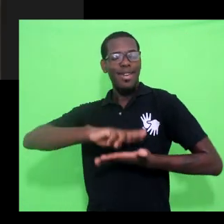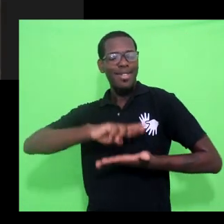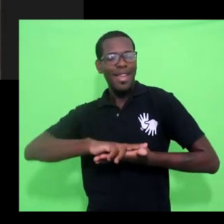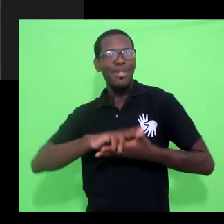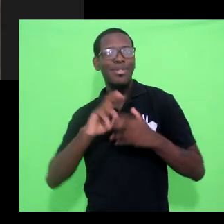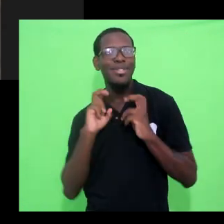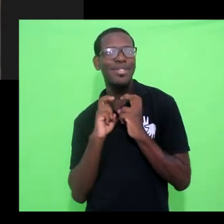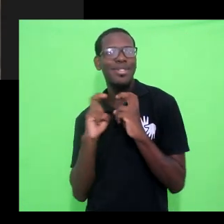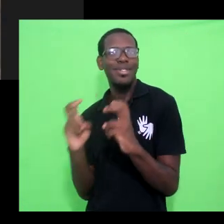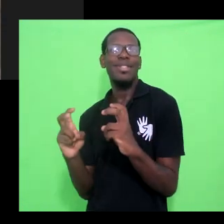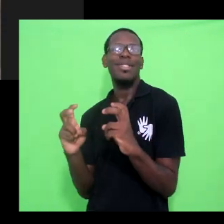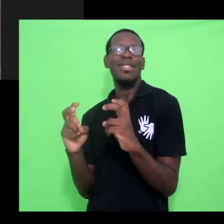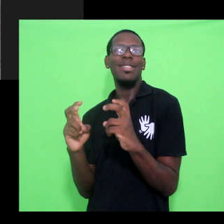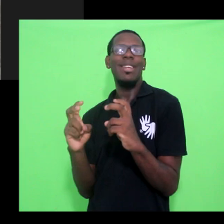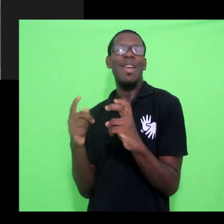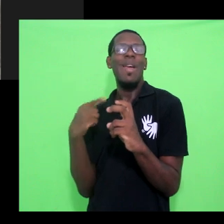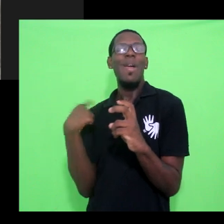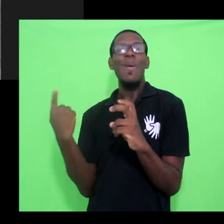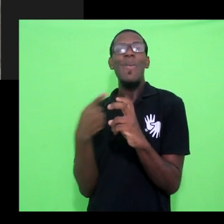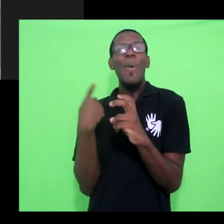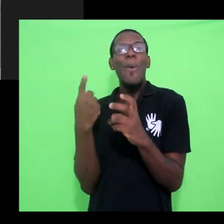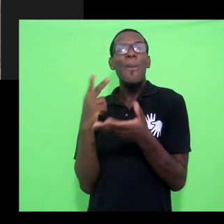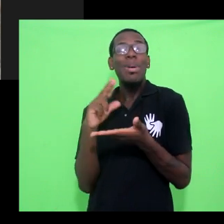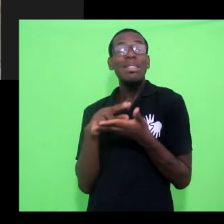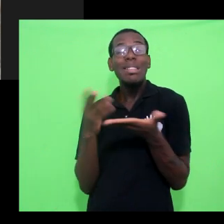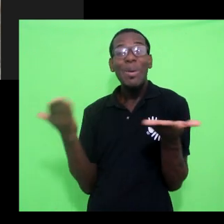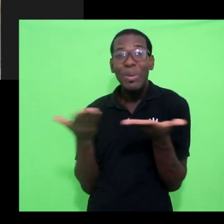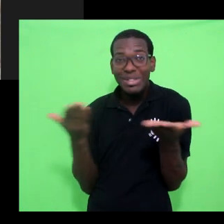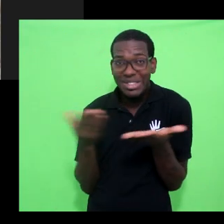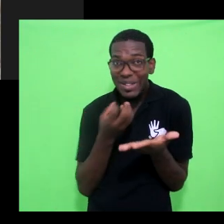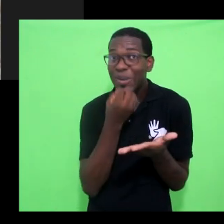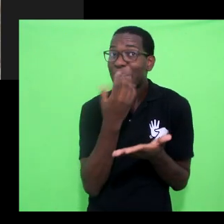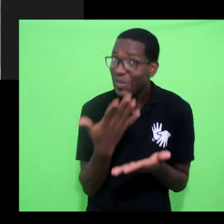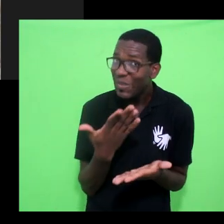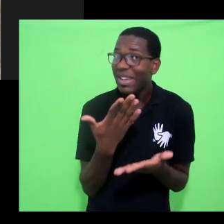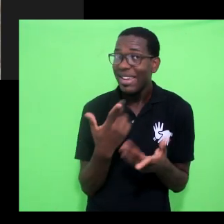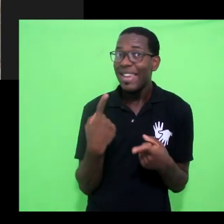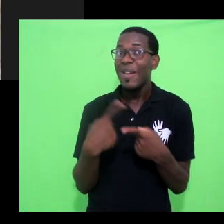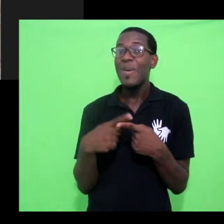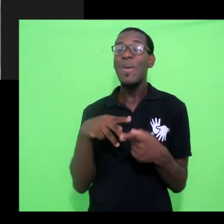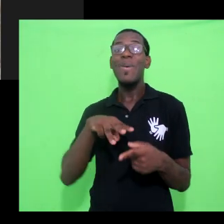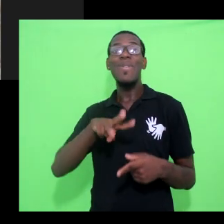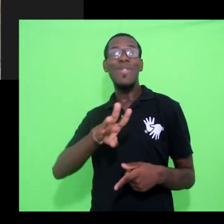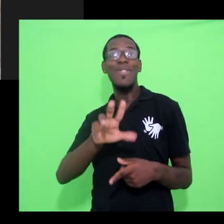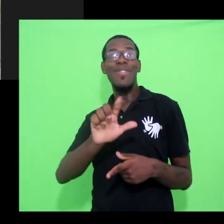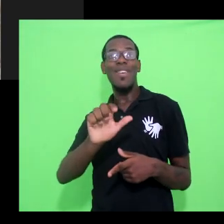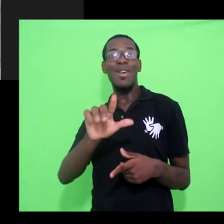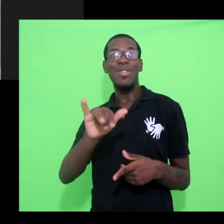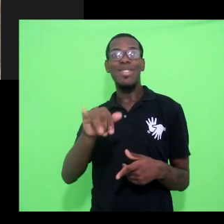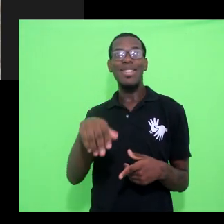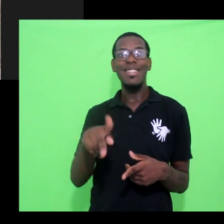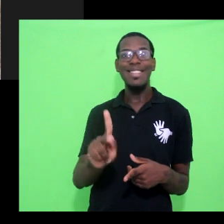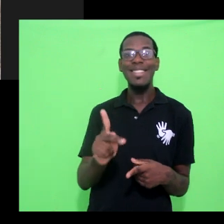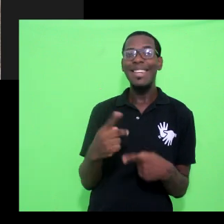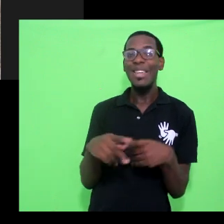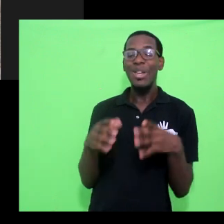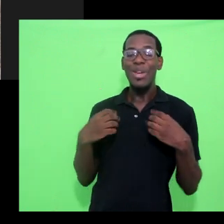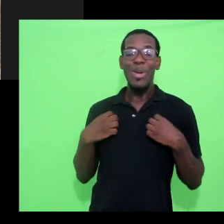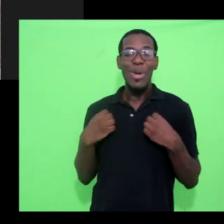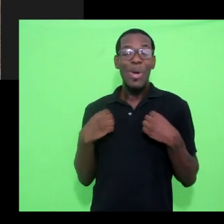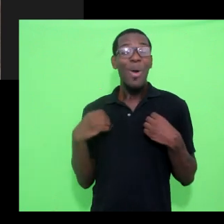plataforma, igual o mendigo de hoje. Mas tudo bem, mano. O Valdir era despojado totalmente. Garoto. Hein?